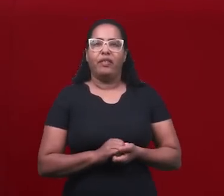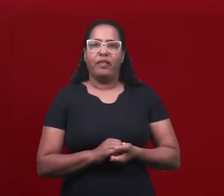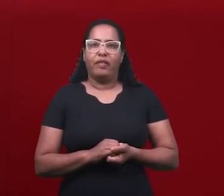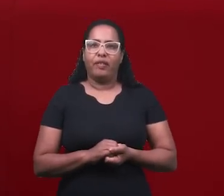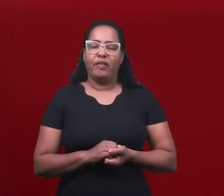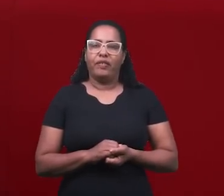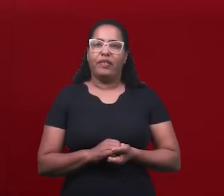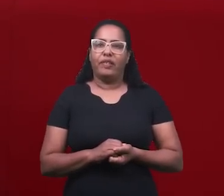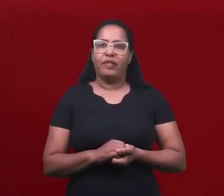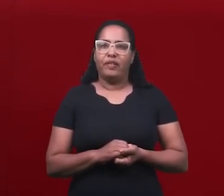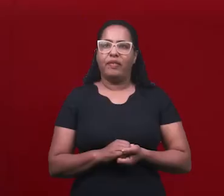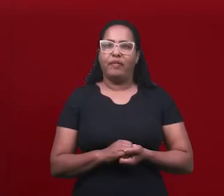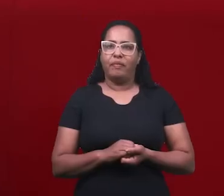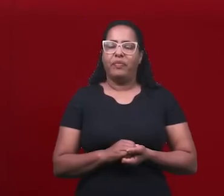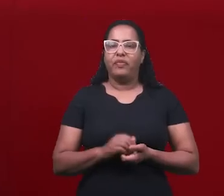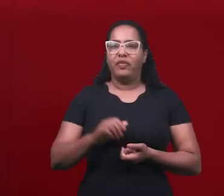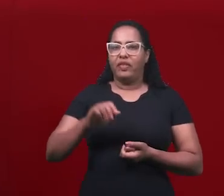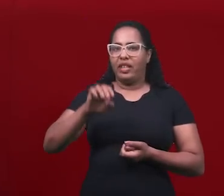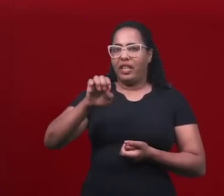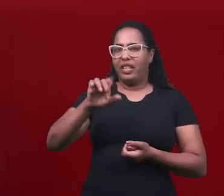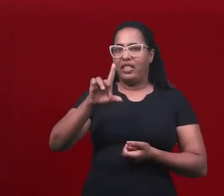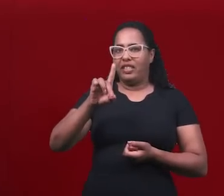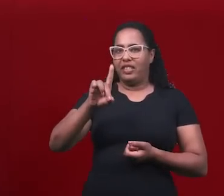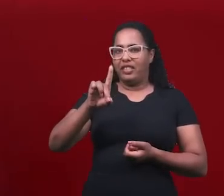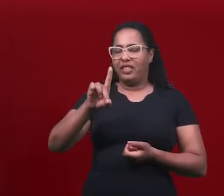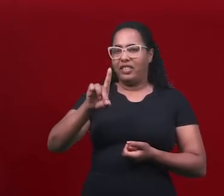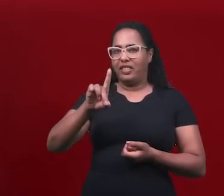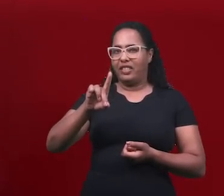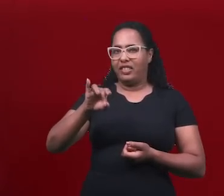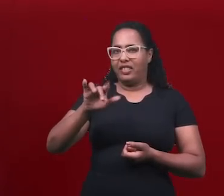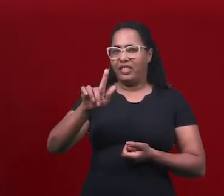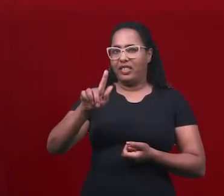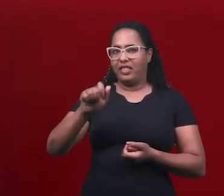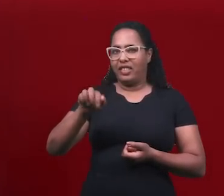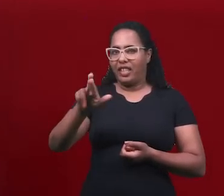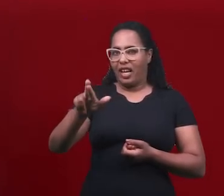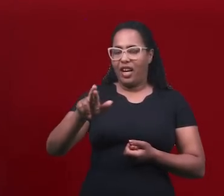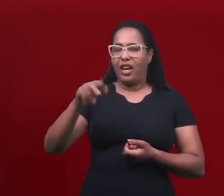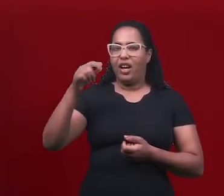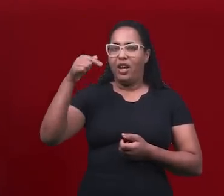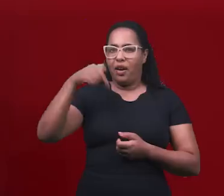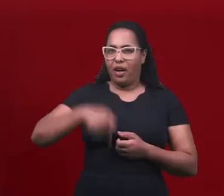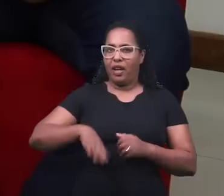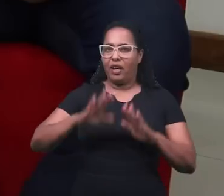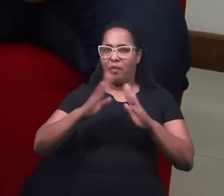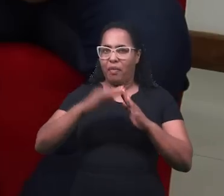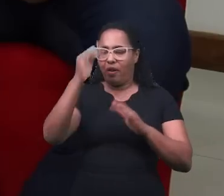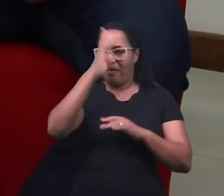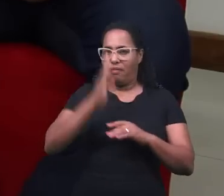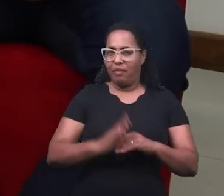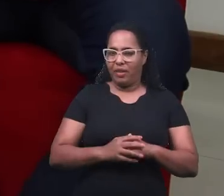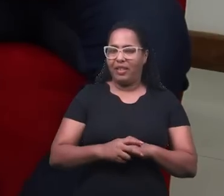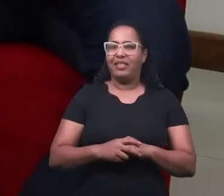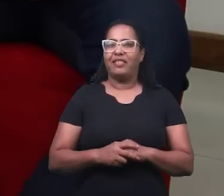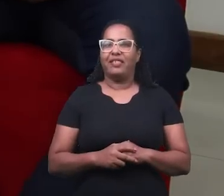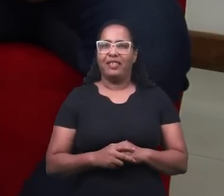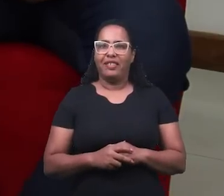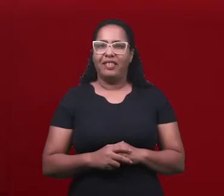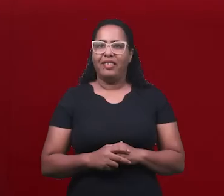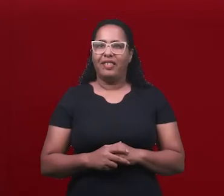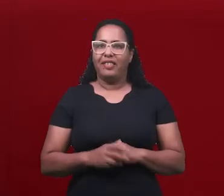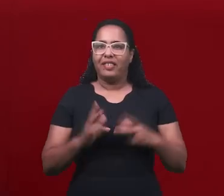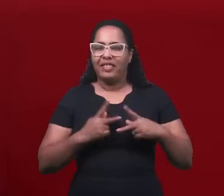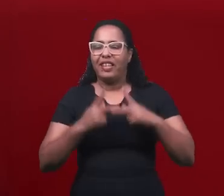aqui. É, o Edgar, que mora no Brasil, Edgar? É, né? Tá